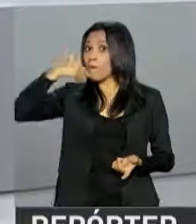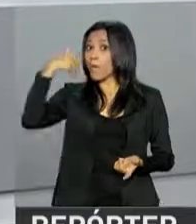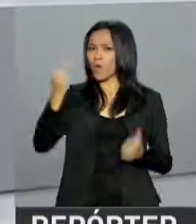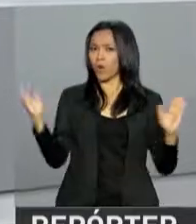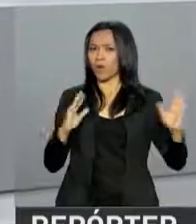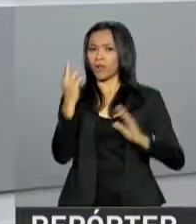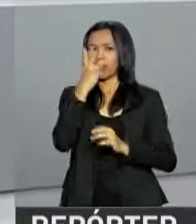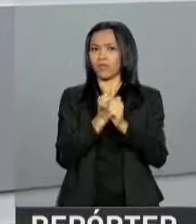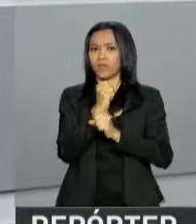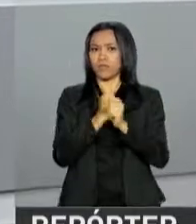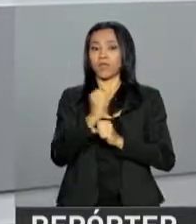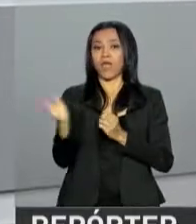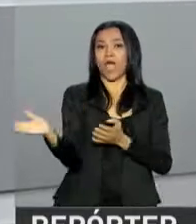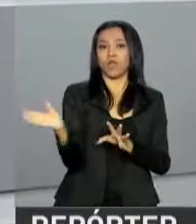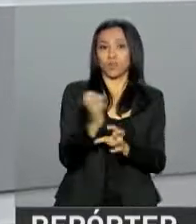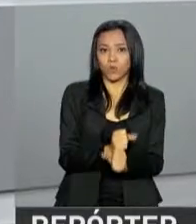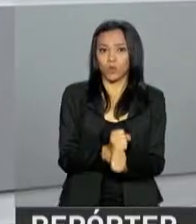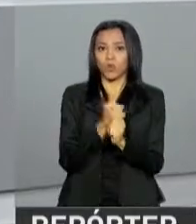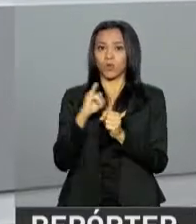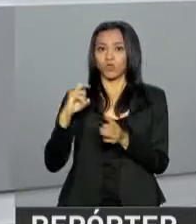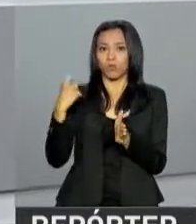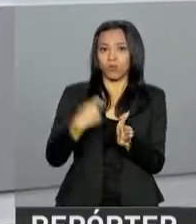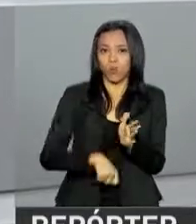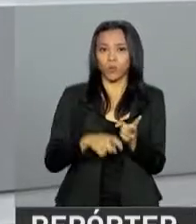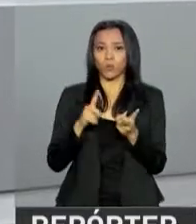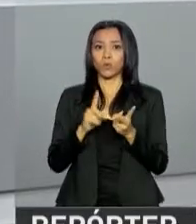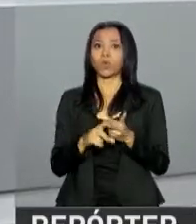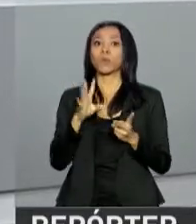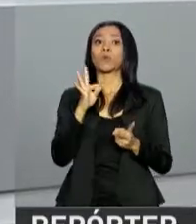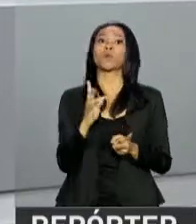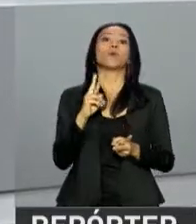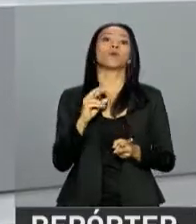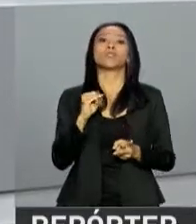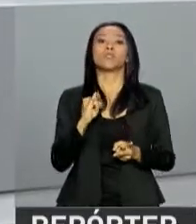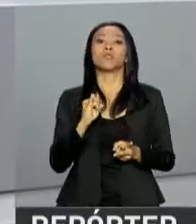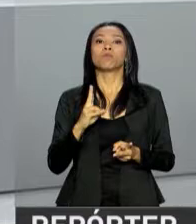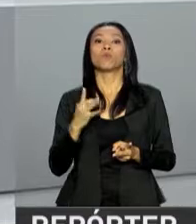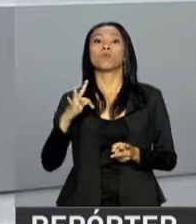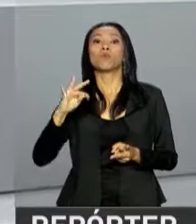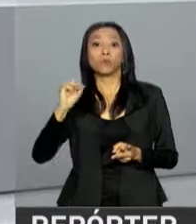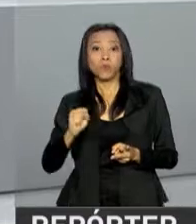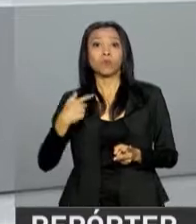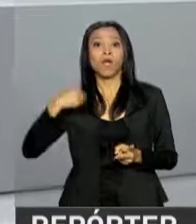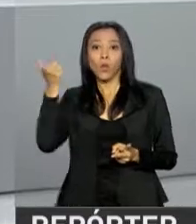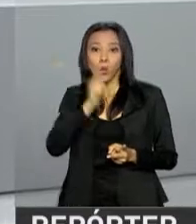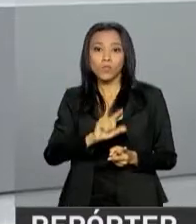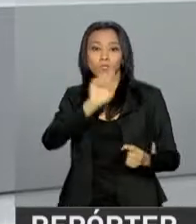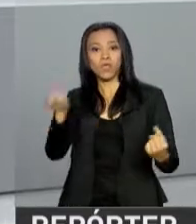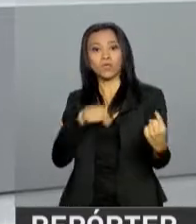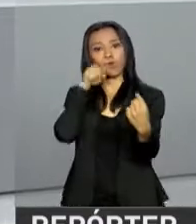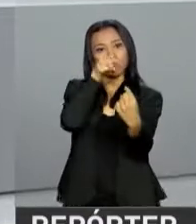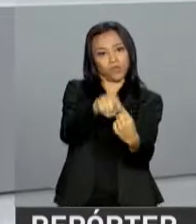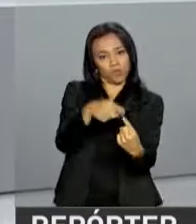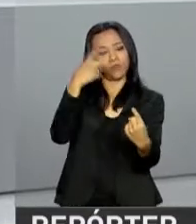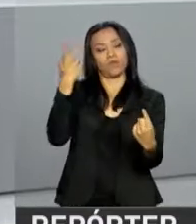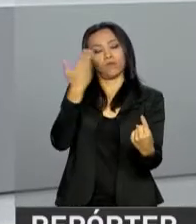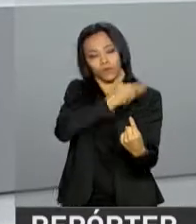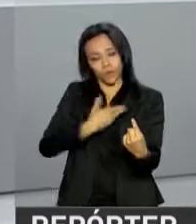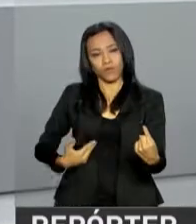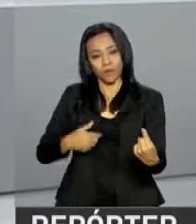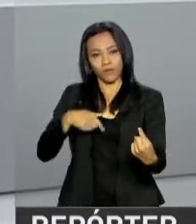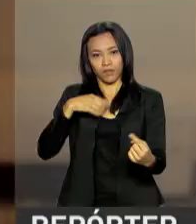resultado, que é a soma de impostos e tributos, é importante para ajudar o governo a cumprir a meta fiscal estabelecida para o